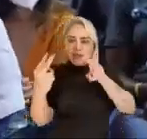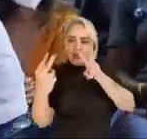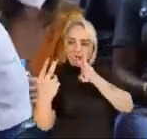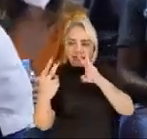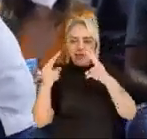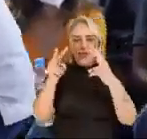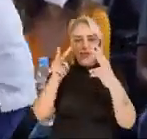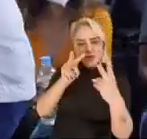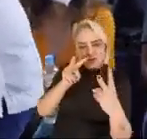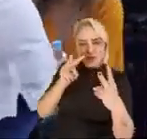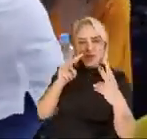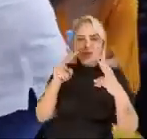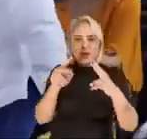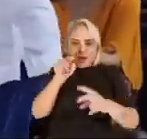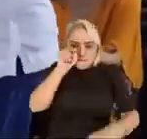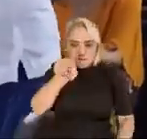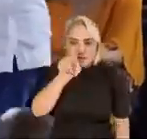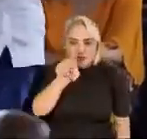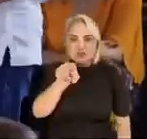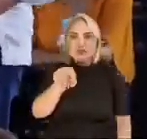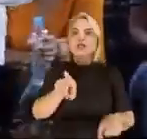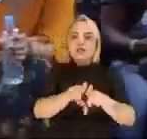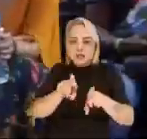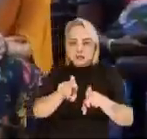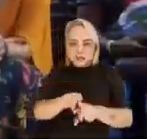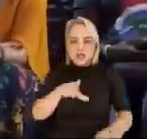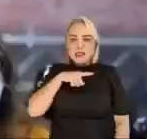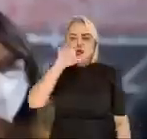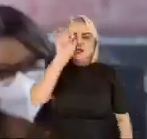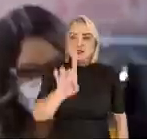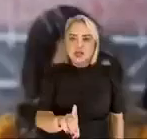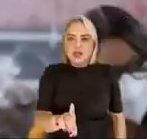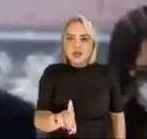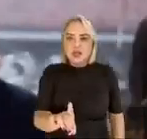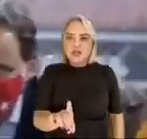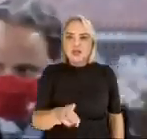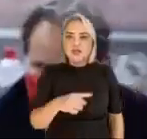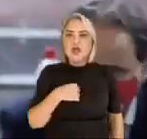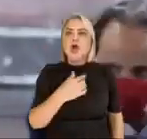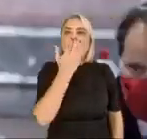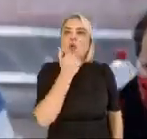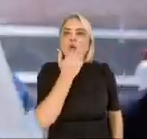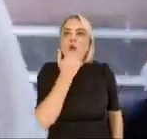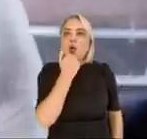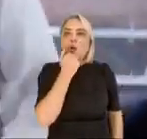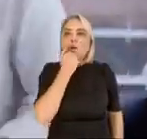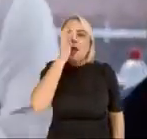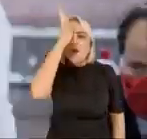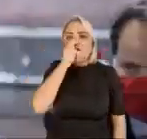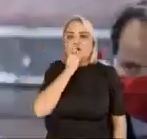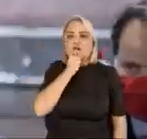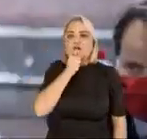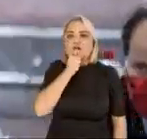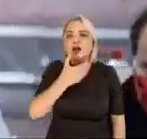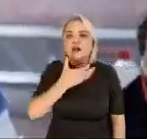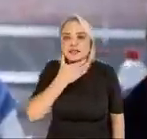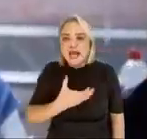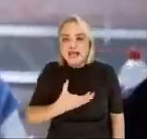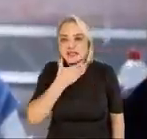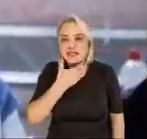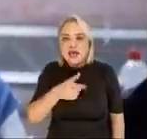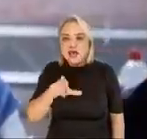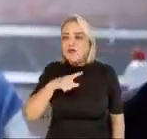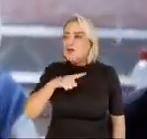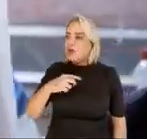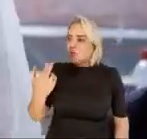falar: você também tem direito. Eu vou comer um frango no dia de Natal, você também tem direito